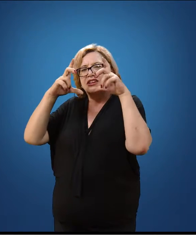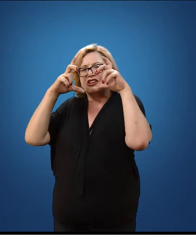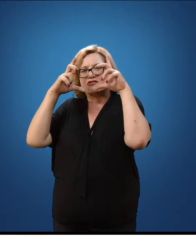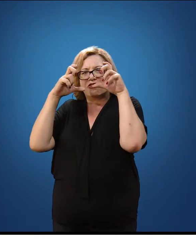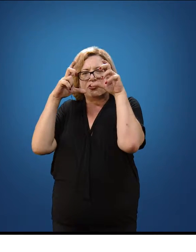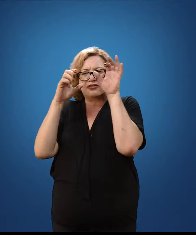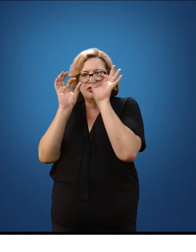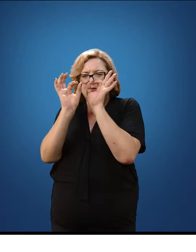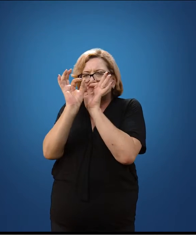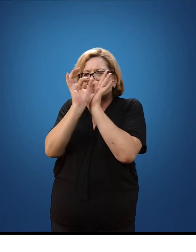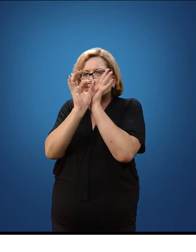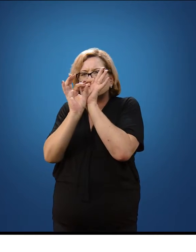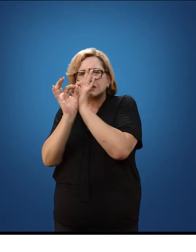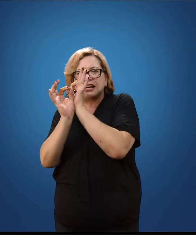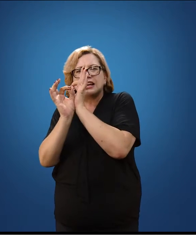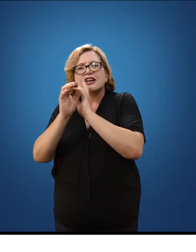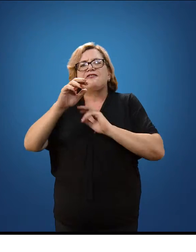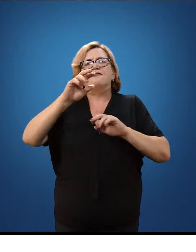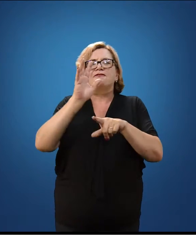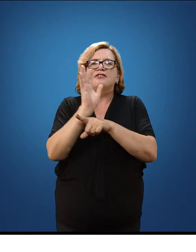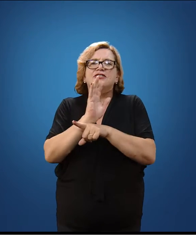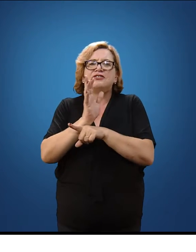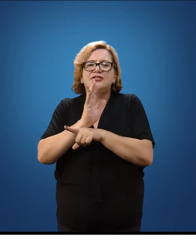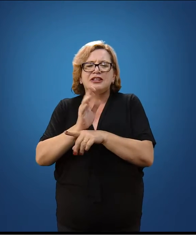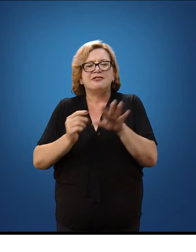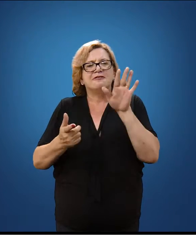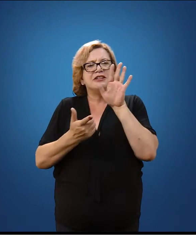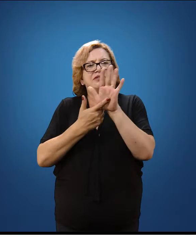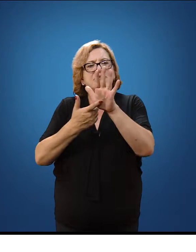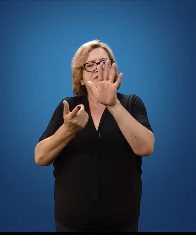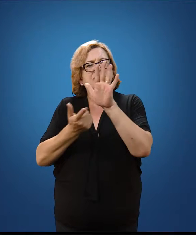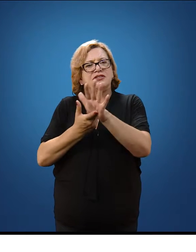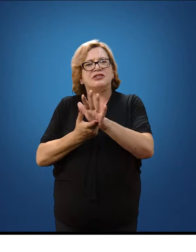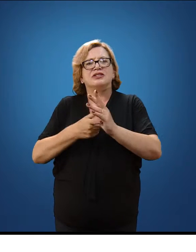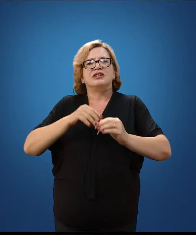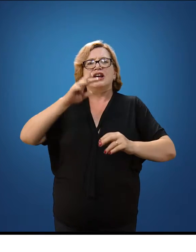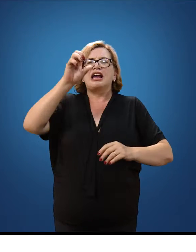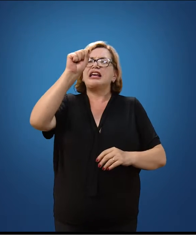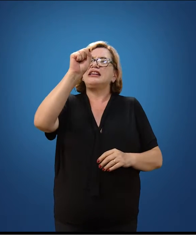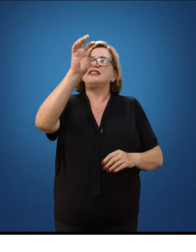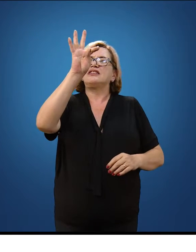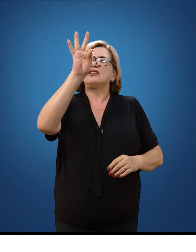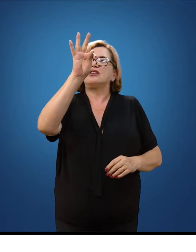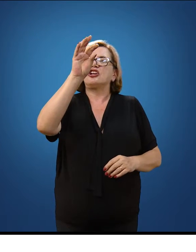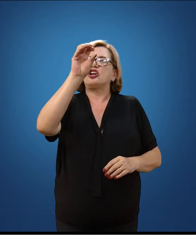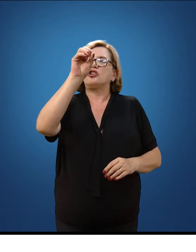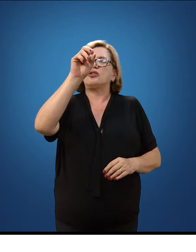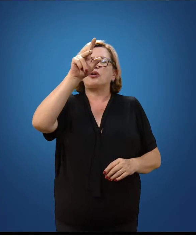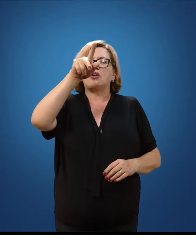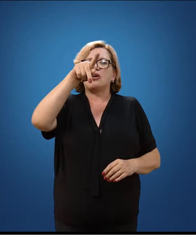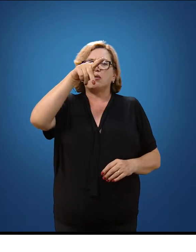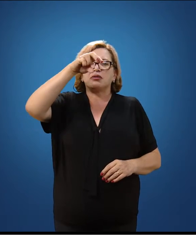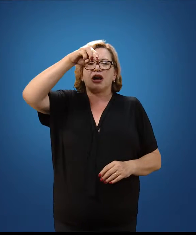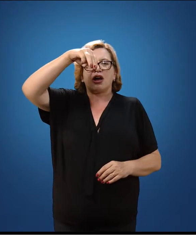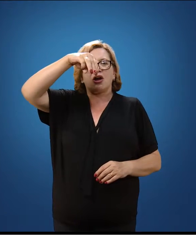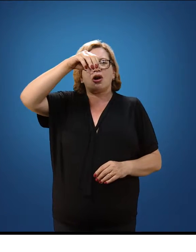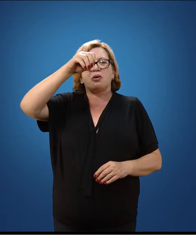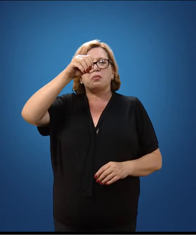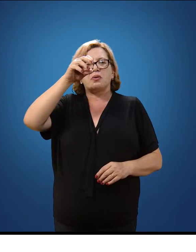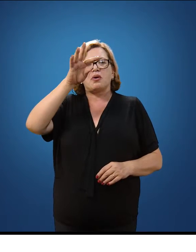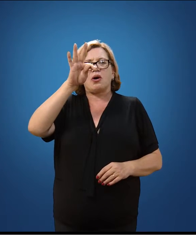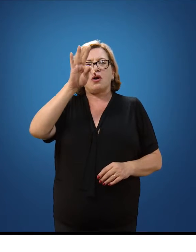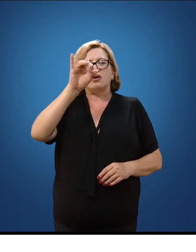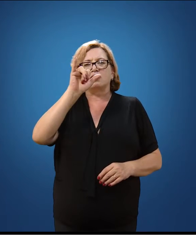depois editadas viram um vídeo, eles postam vídeos de stop motion que eles viram, que eles acharam interessante. Então, ou mandam